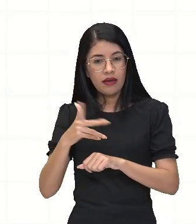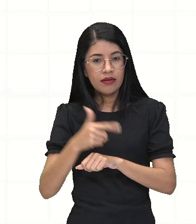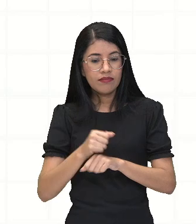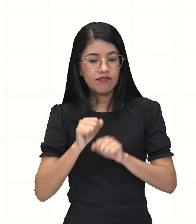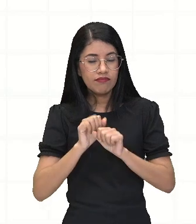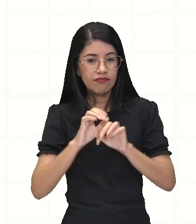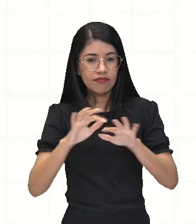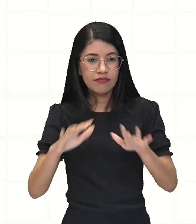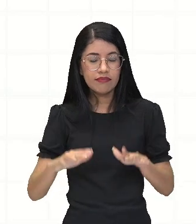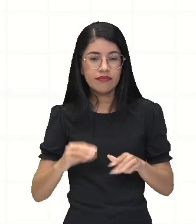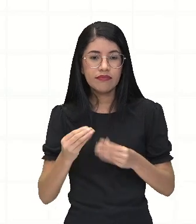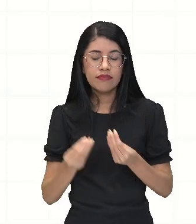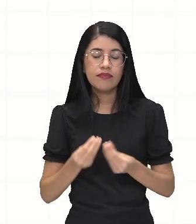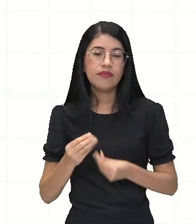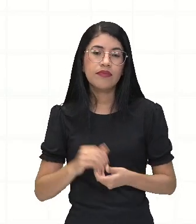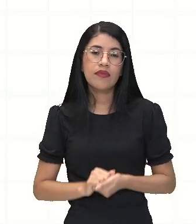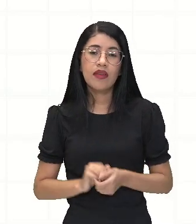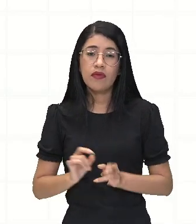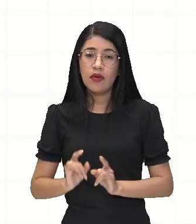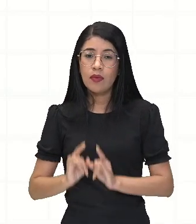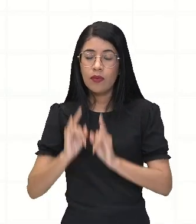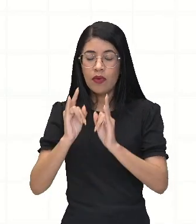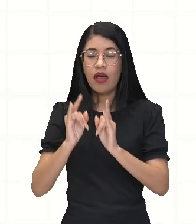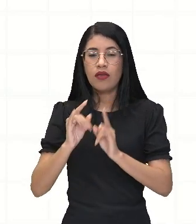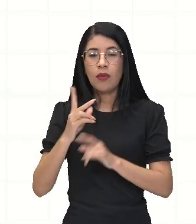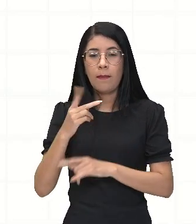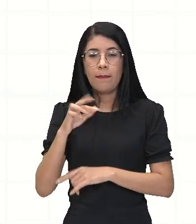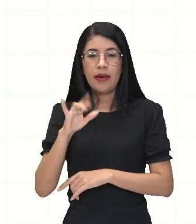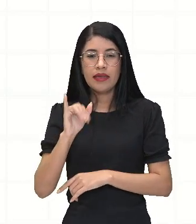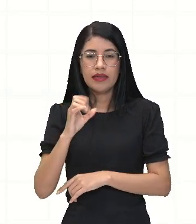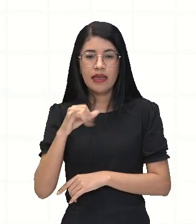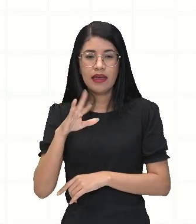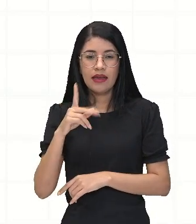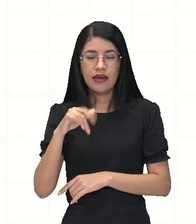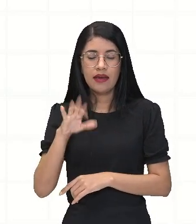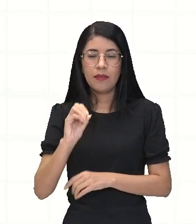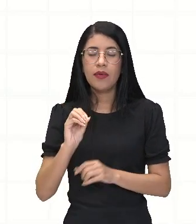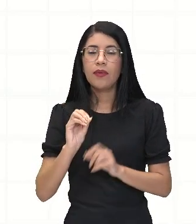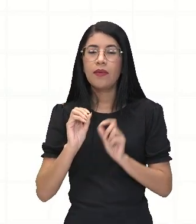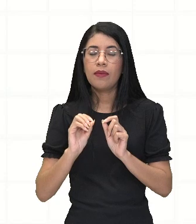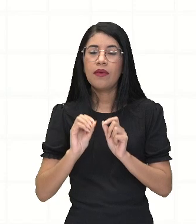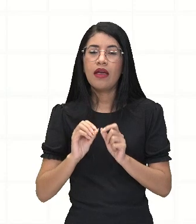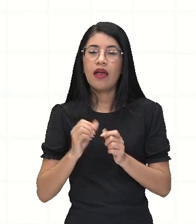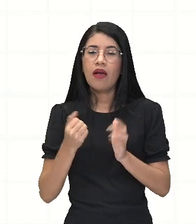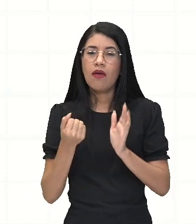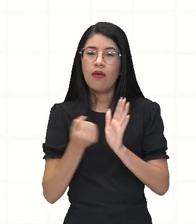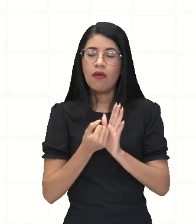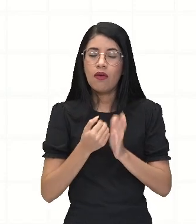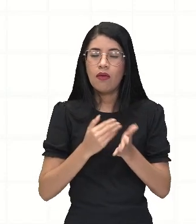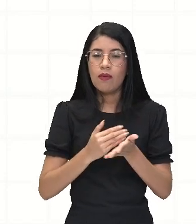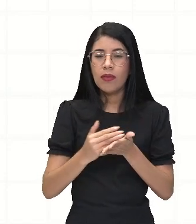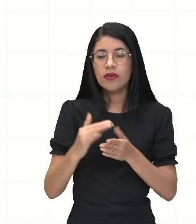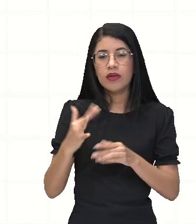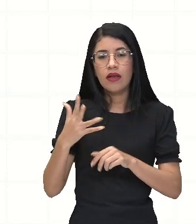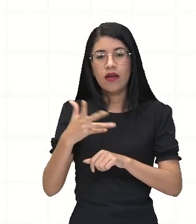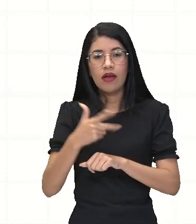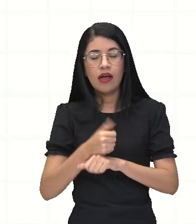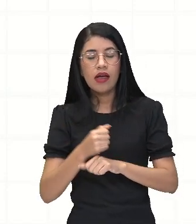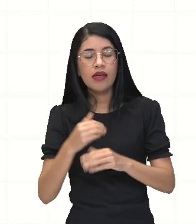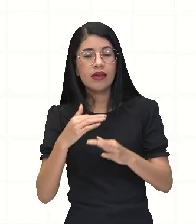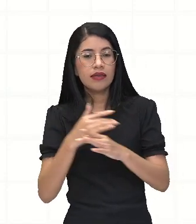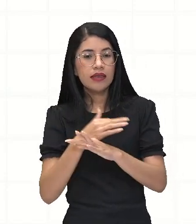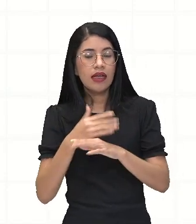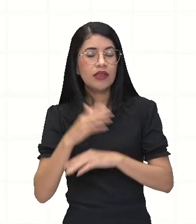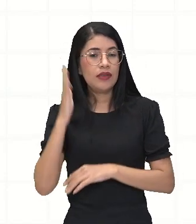O estabelecimento do Forte do Presépio, ele marca esse início da colonização, marca ali o início da cidade de Belém, e